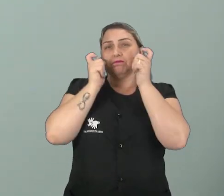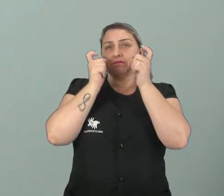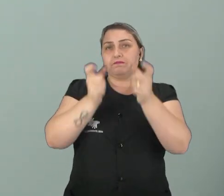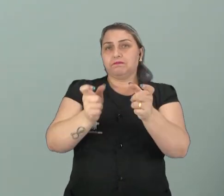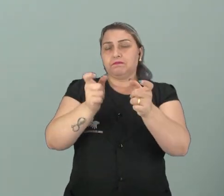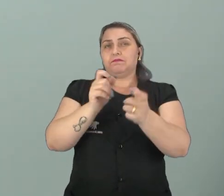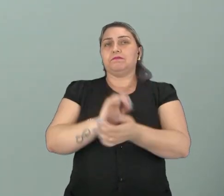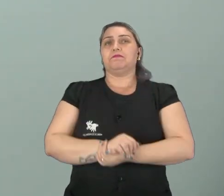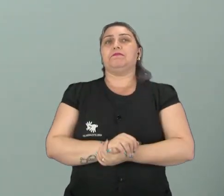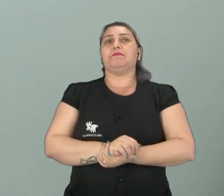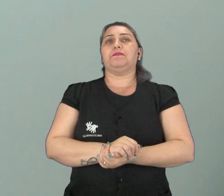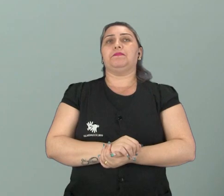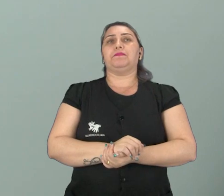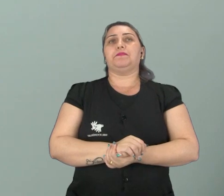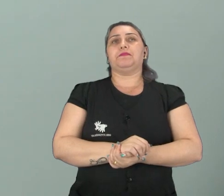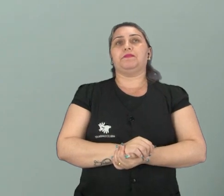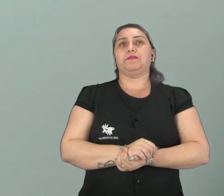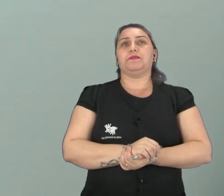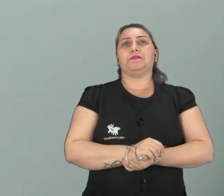alerta a todo vapor.